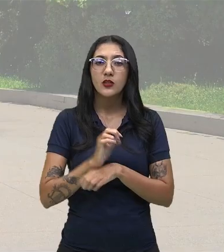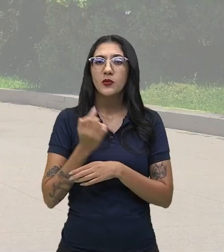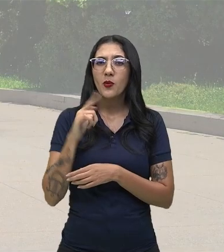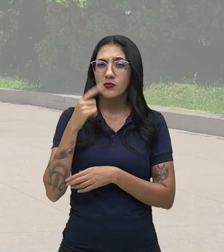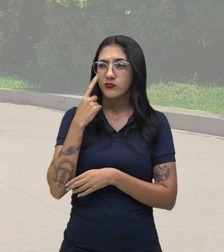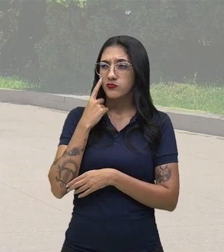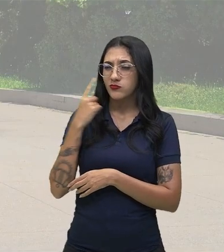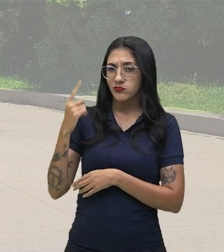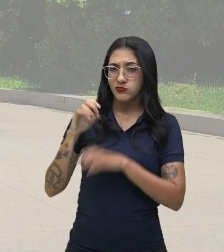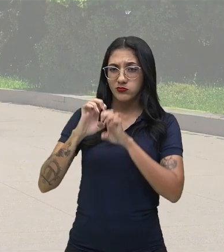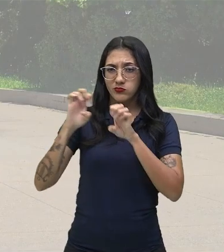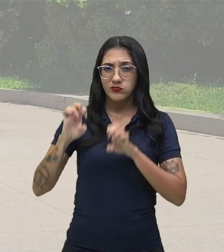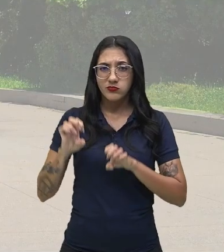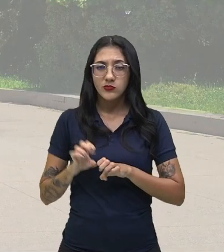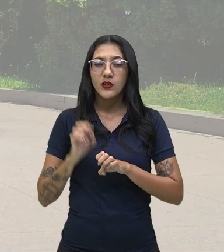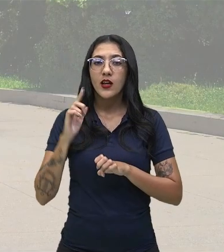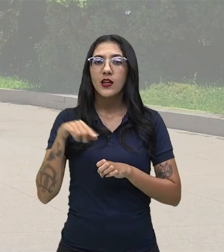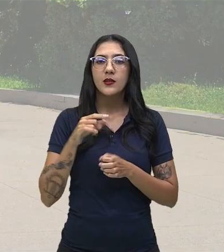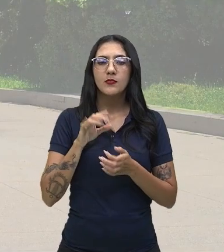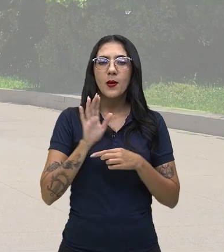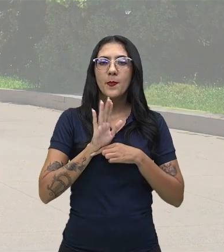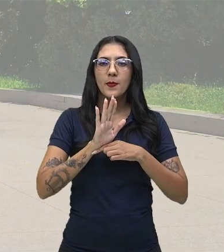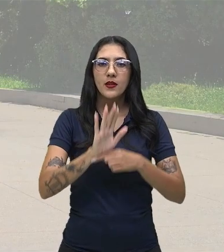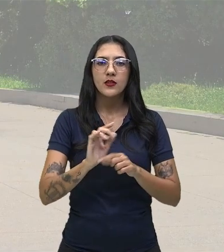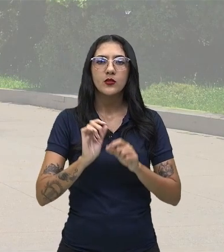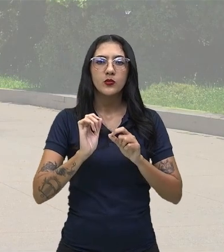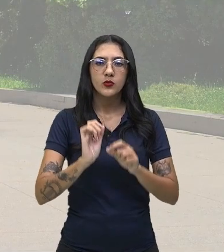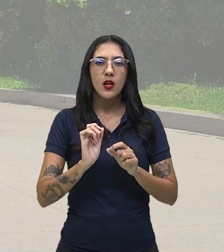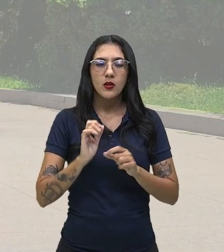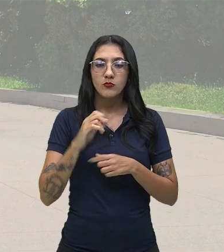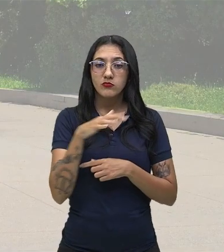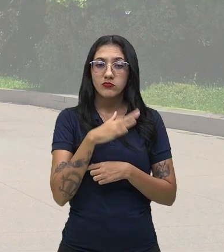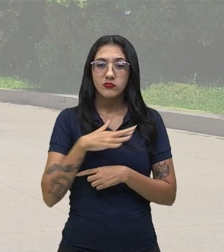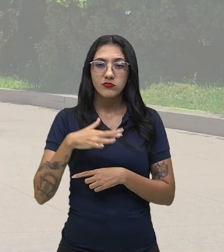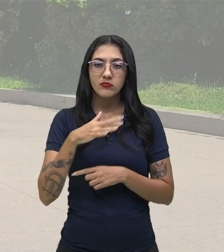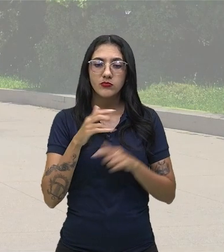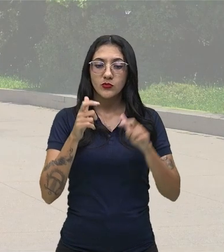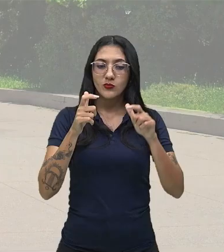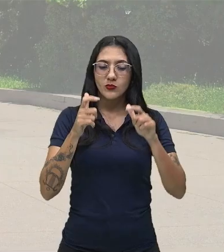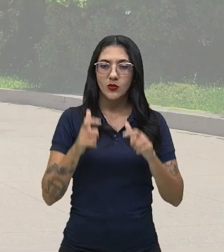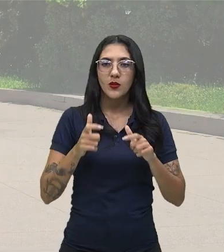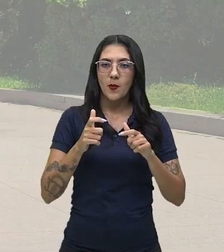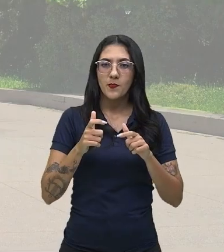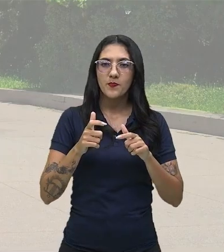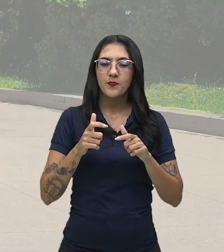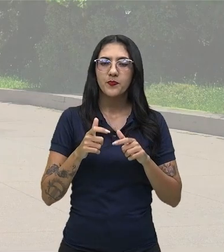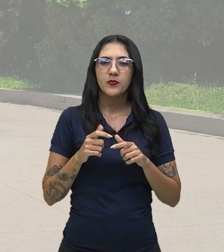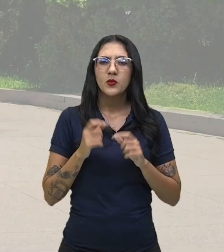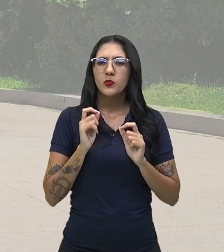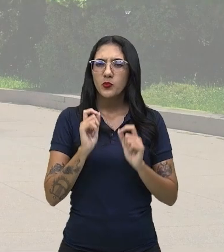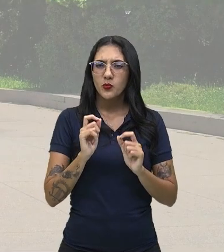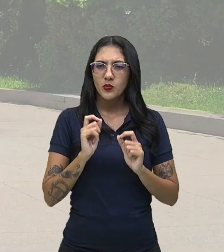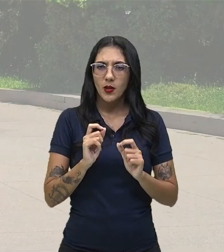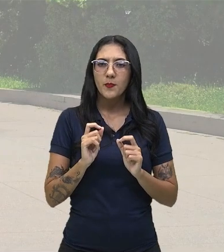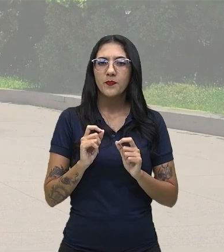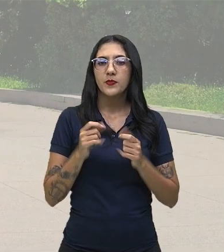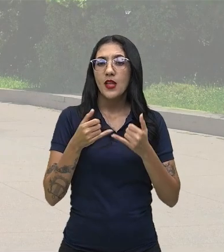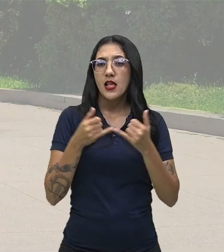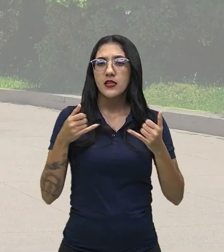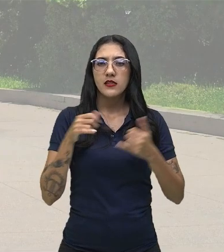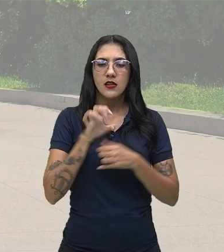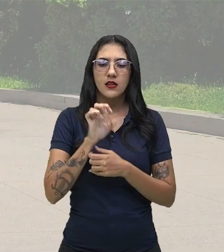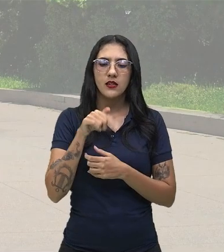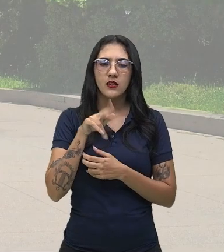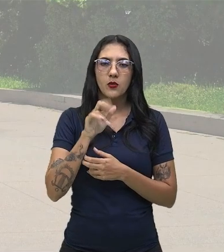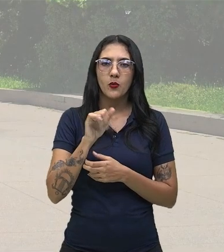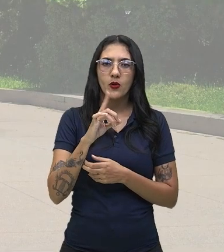indica o ponto exato da passagem da linha do Equador. Isso quer dizer que eu